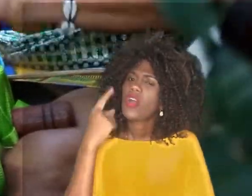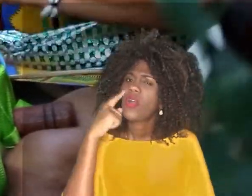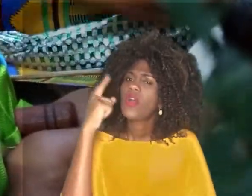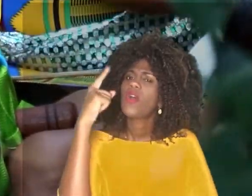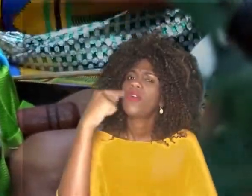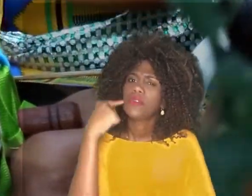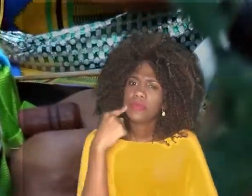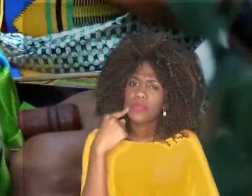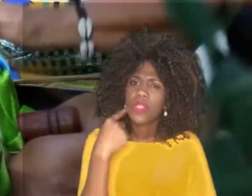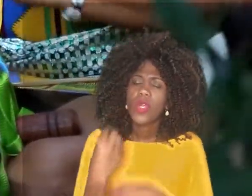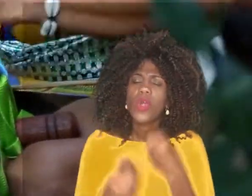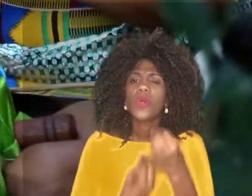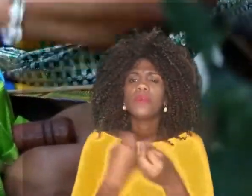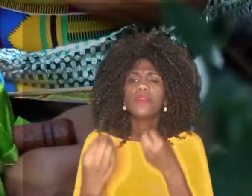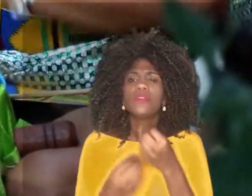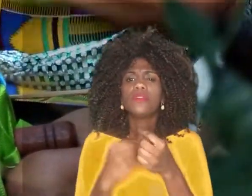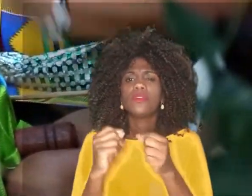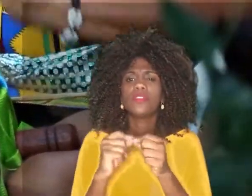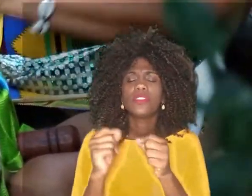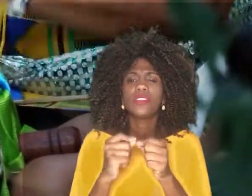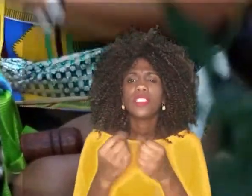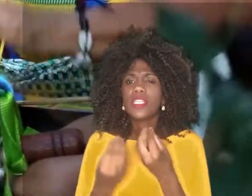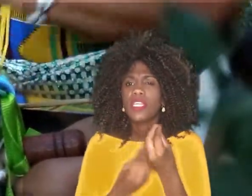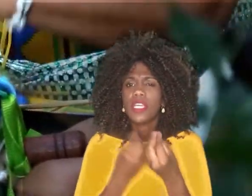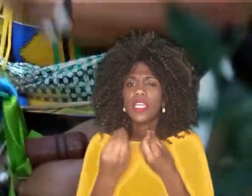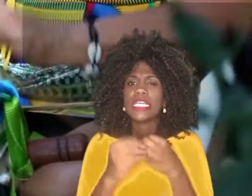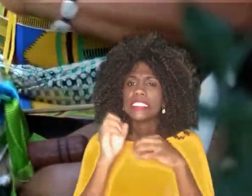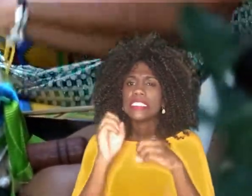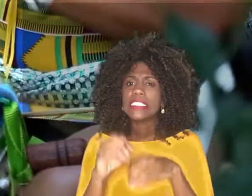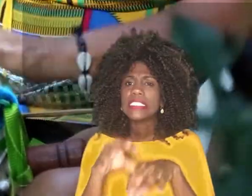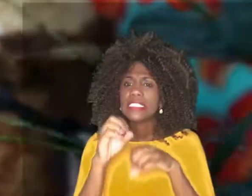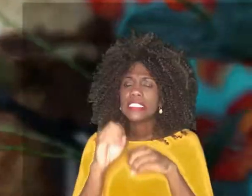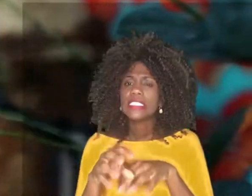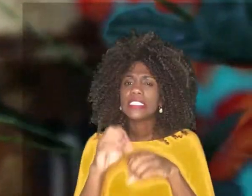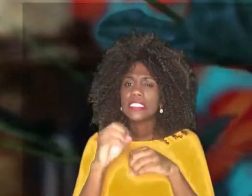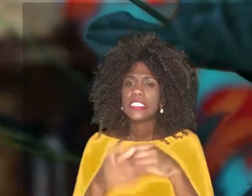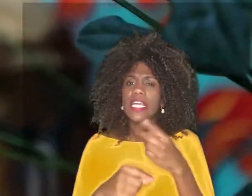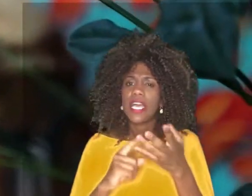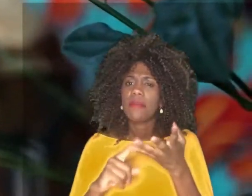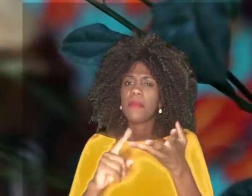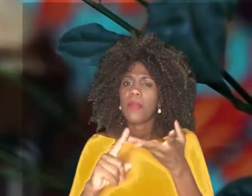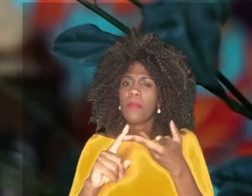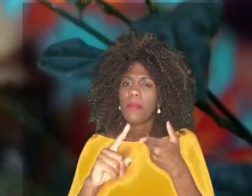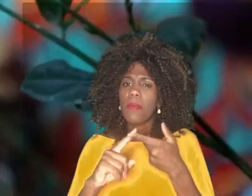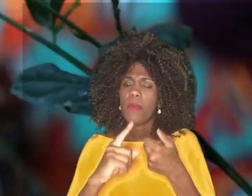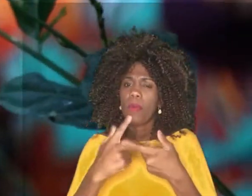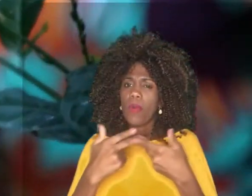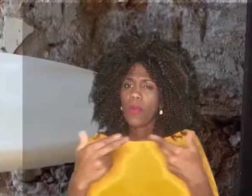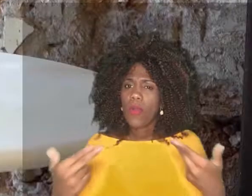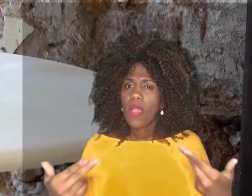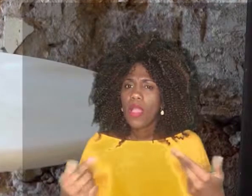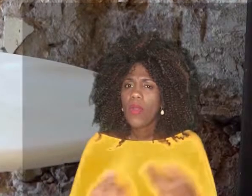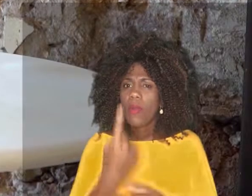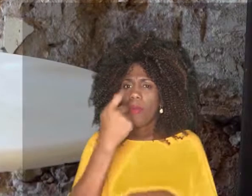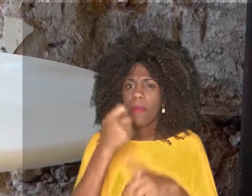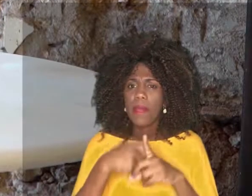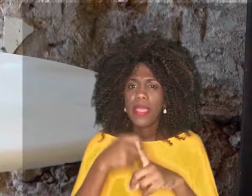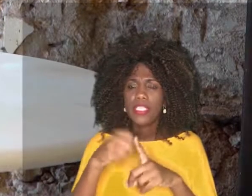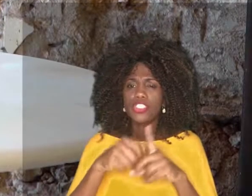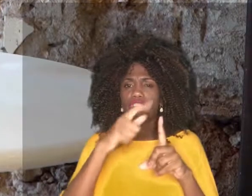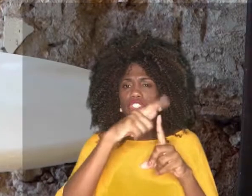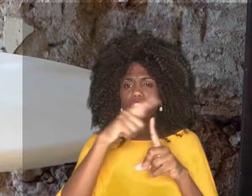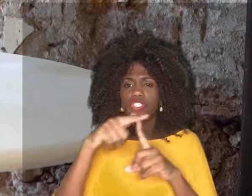Aí eu digo, rapaz, como é que eu vou ter condição de ensinar rum, pilé e gã em 1